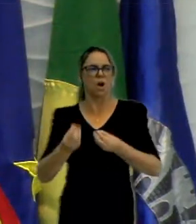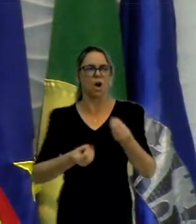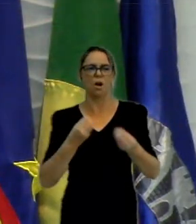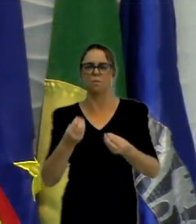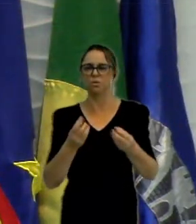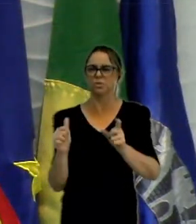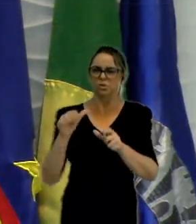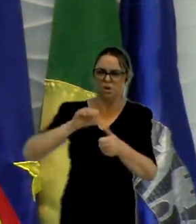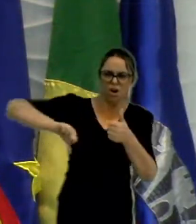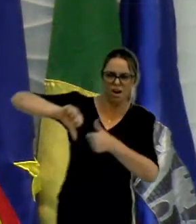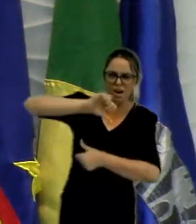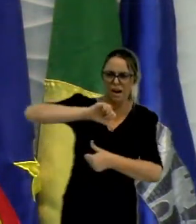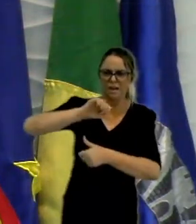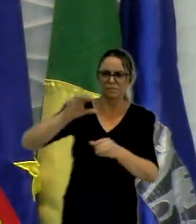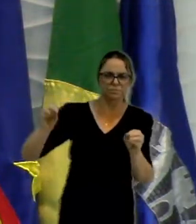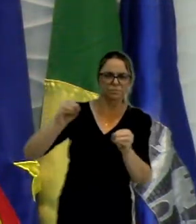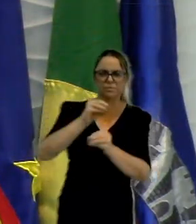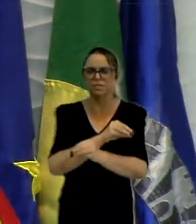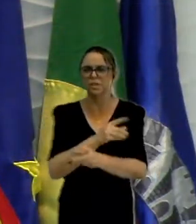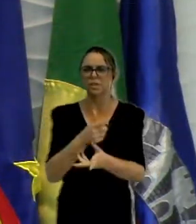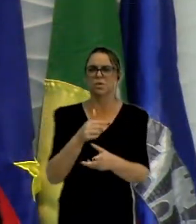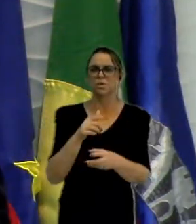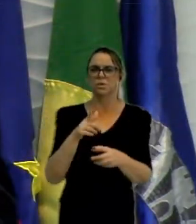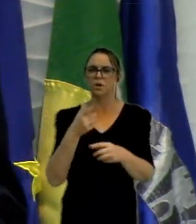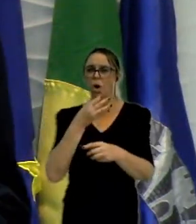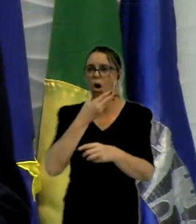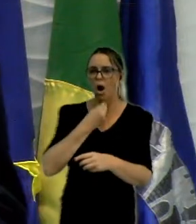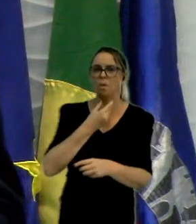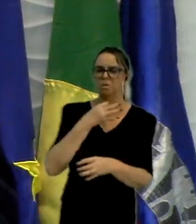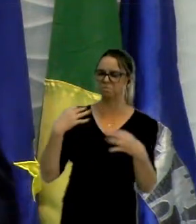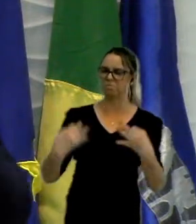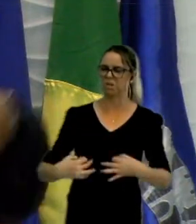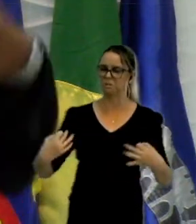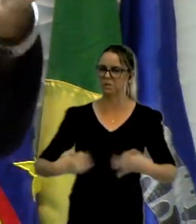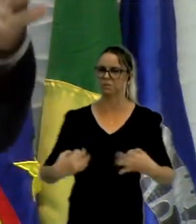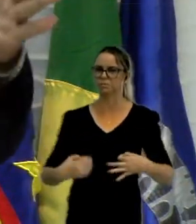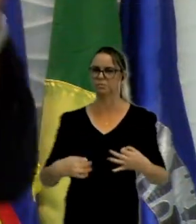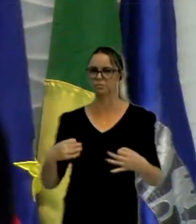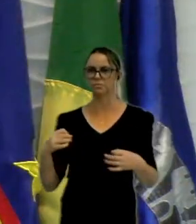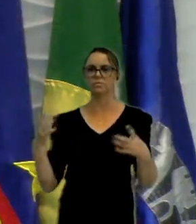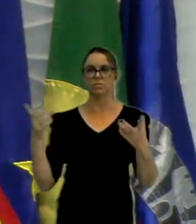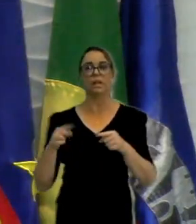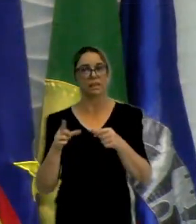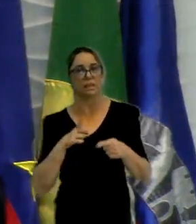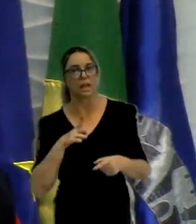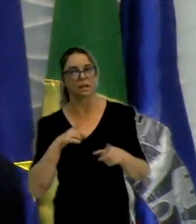um gerente de carreira, um engenheiro, que apesar de todas as dificuldades que a Compensa tinha, mas